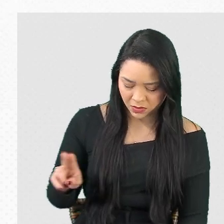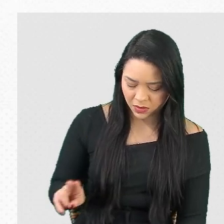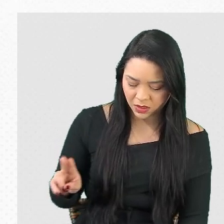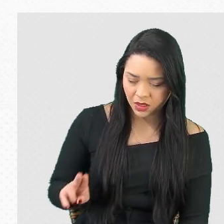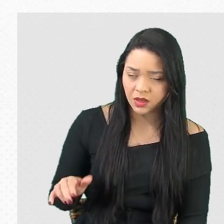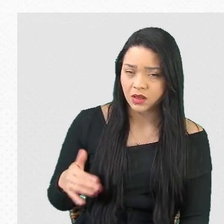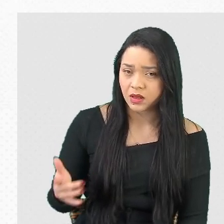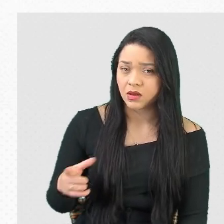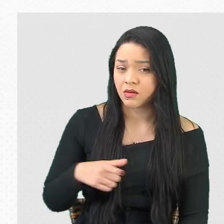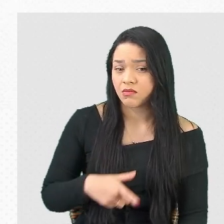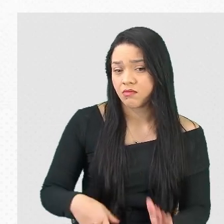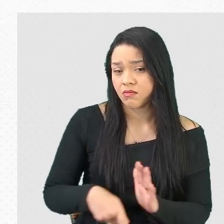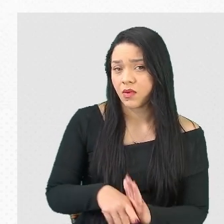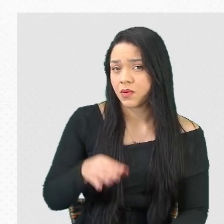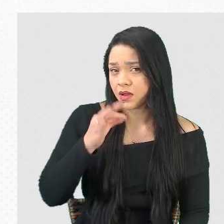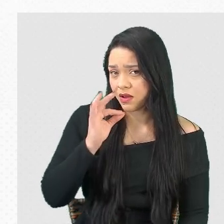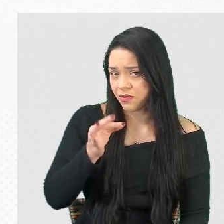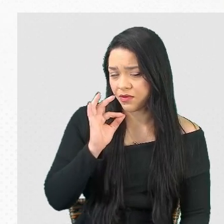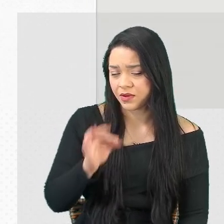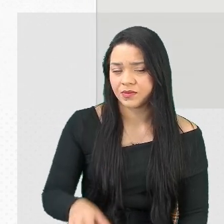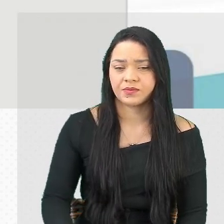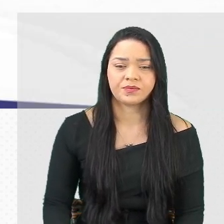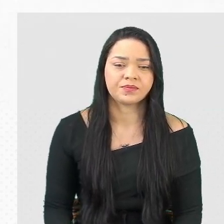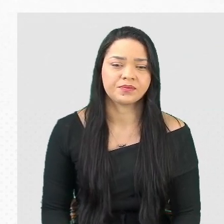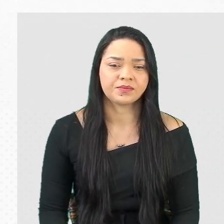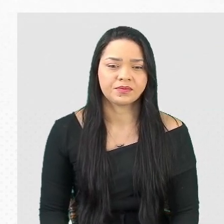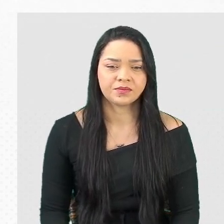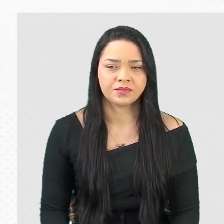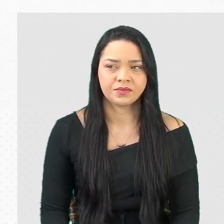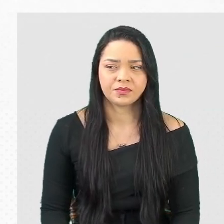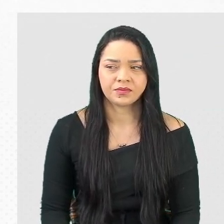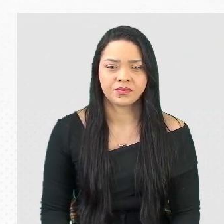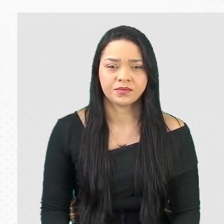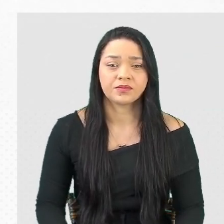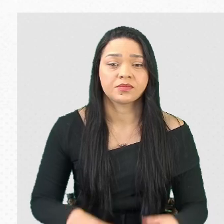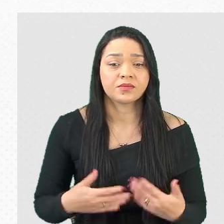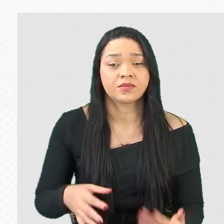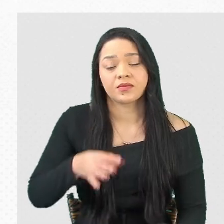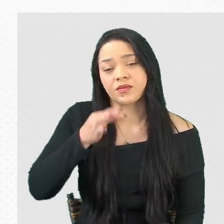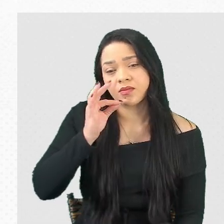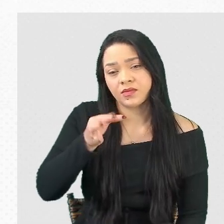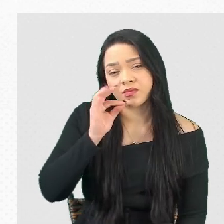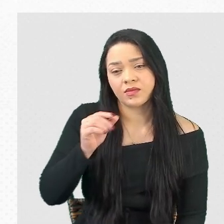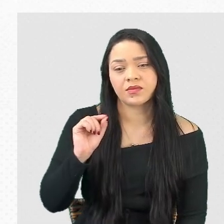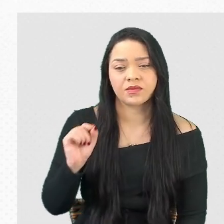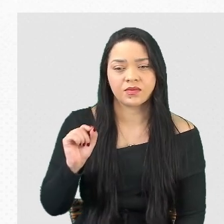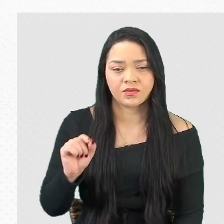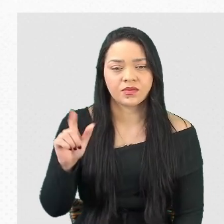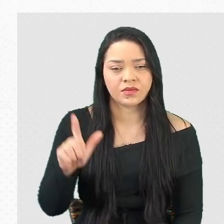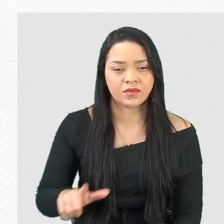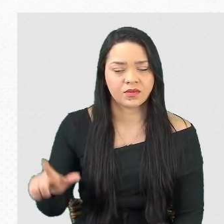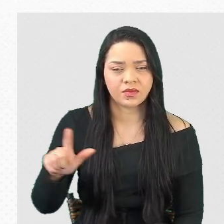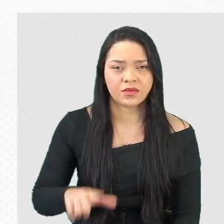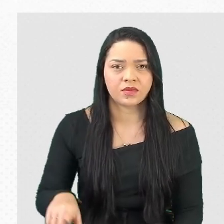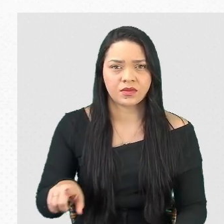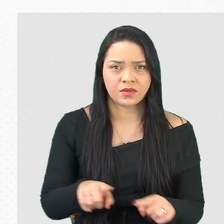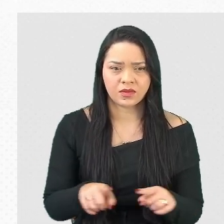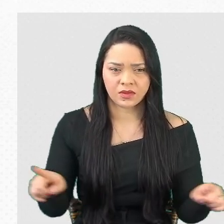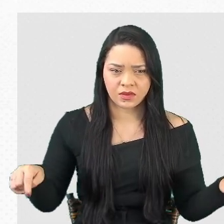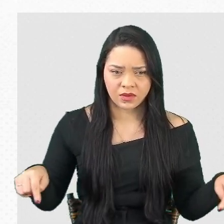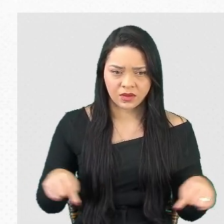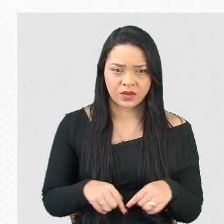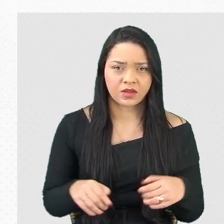então nos cafés. Vamos lá. Com efeito, os cafés se constituíram na antítese lógica dos salões, ou seja,